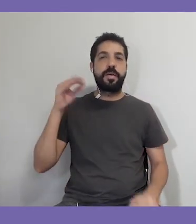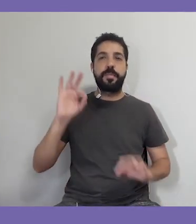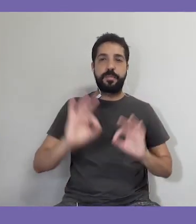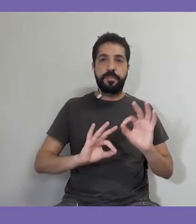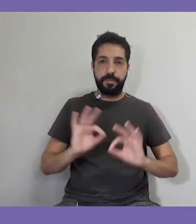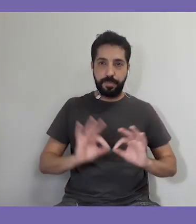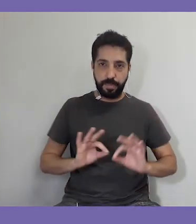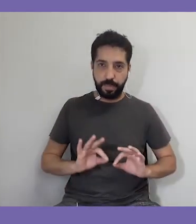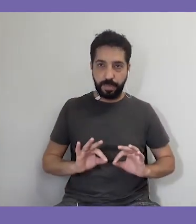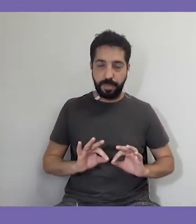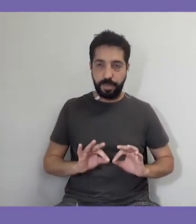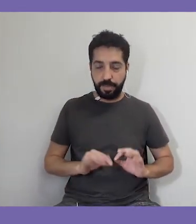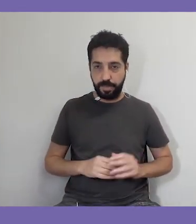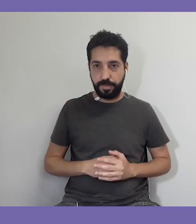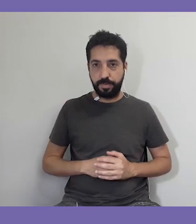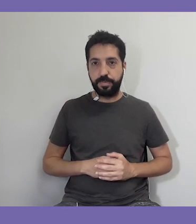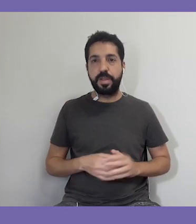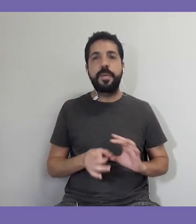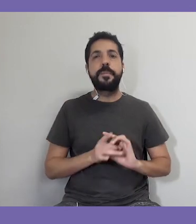1003/2017,